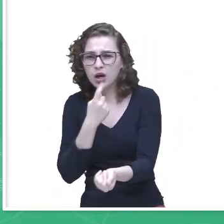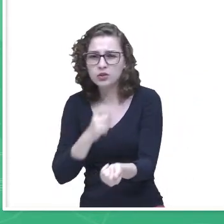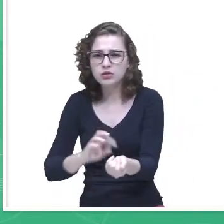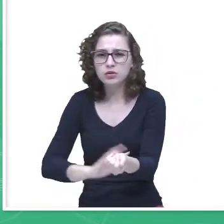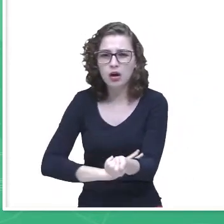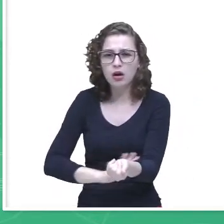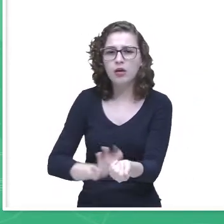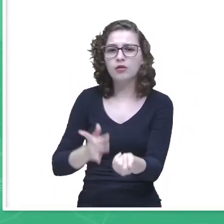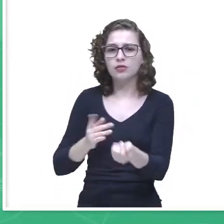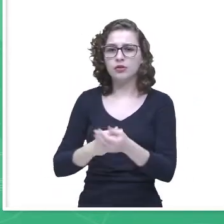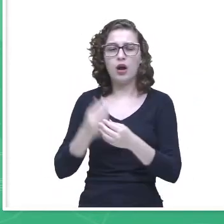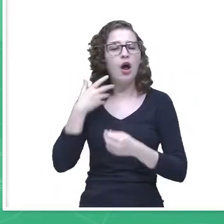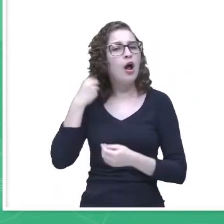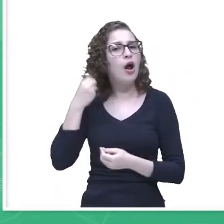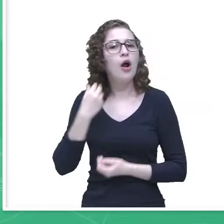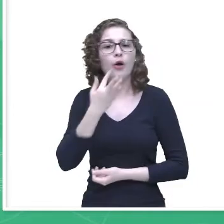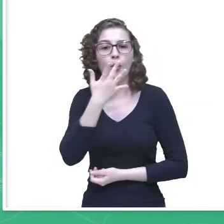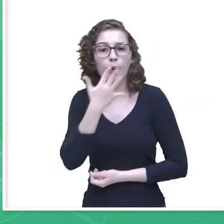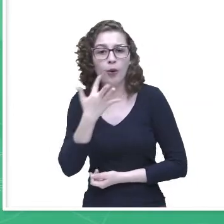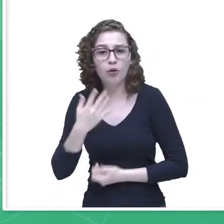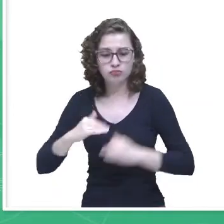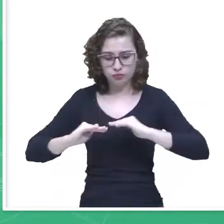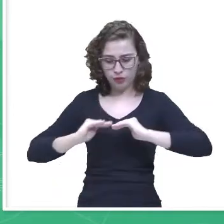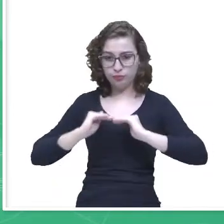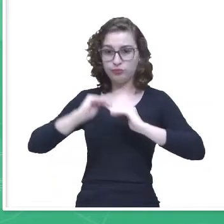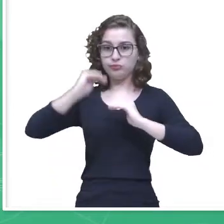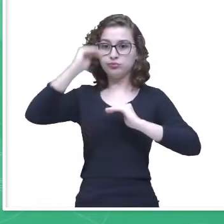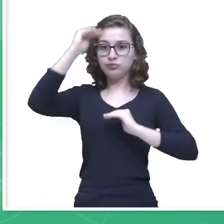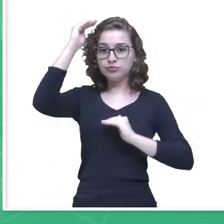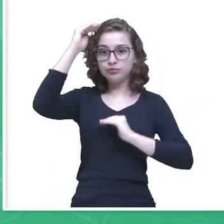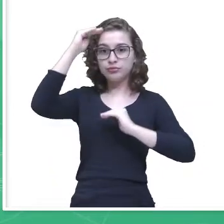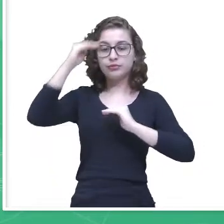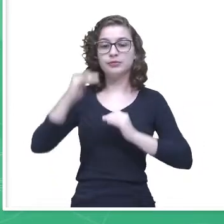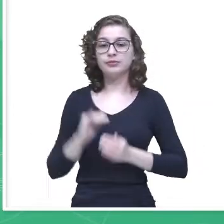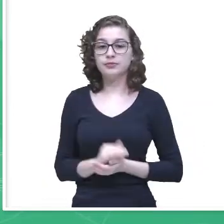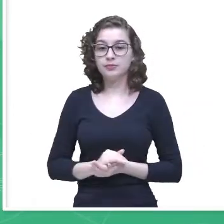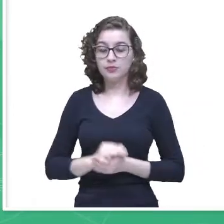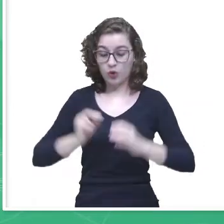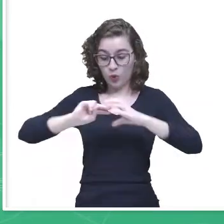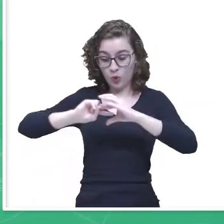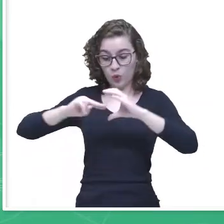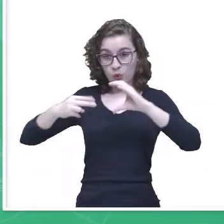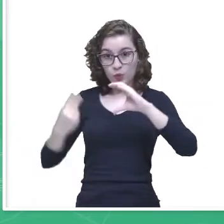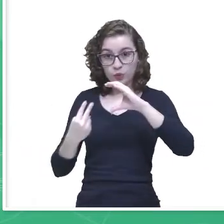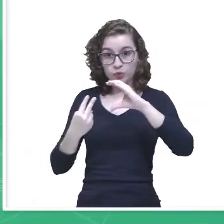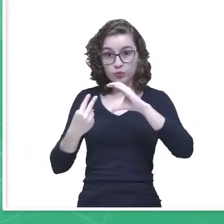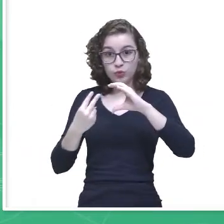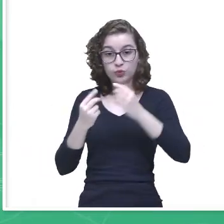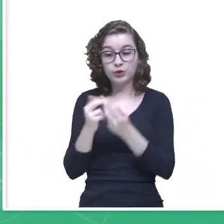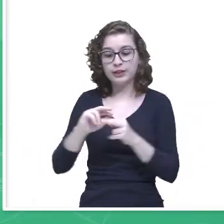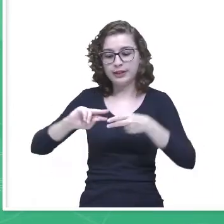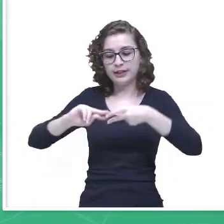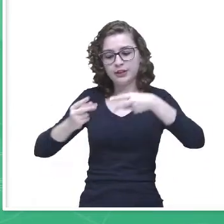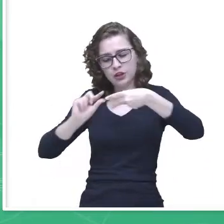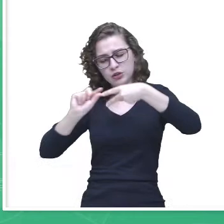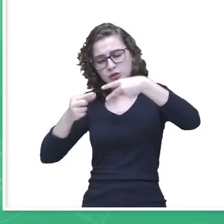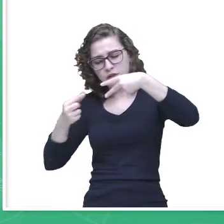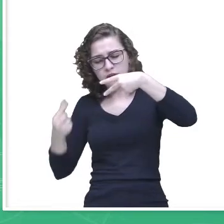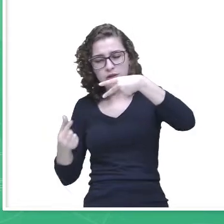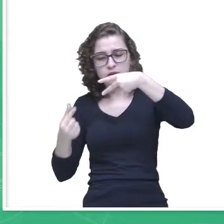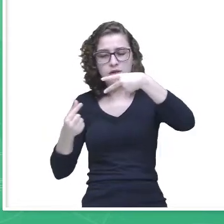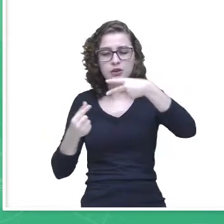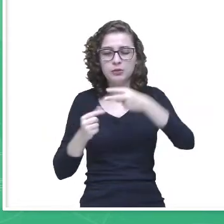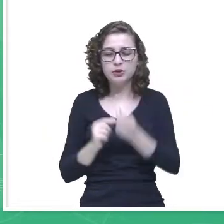o crescimento, ok? Então, os genes que os cromossomos que possuem genes que vão definir